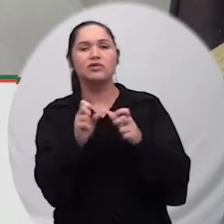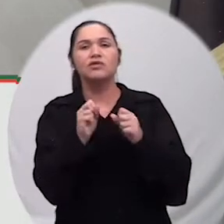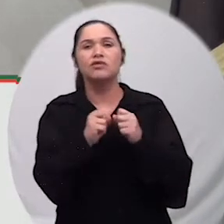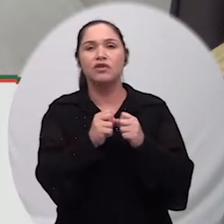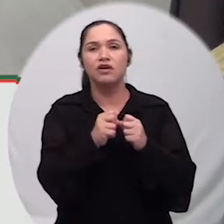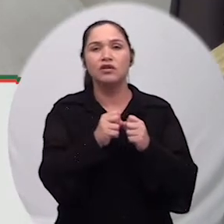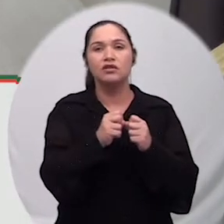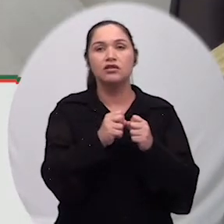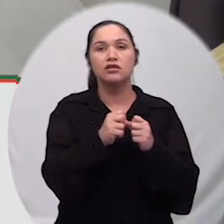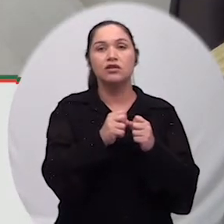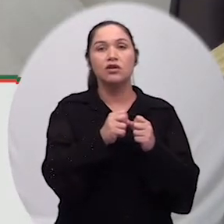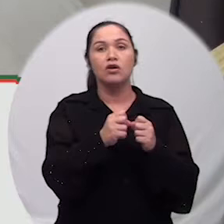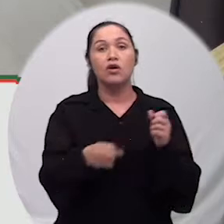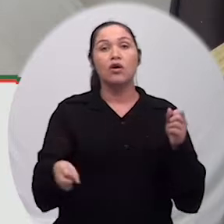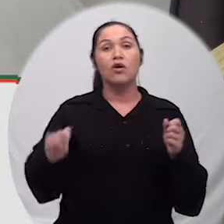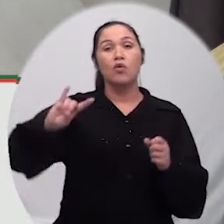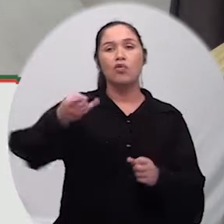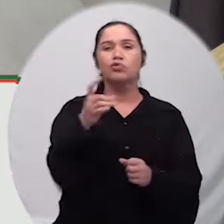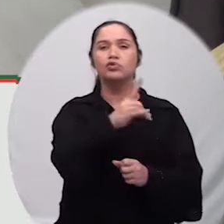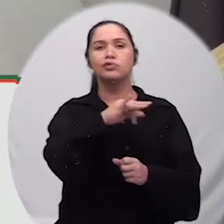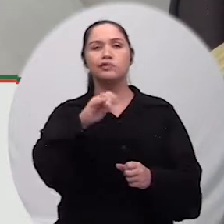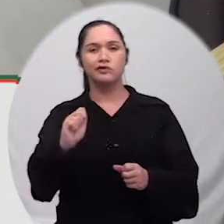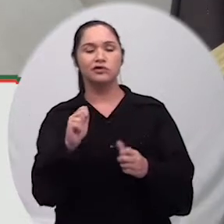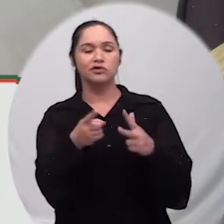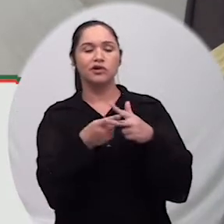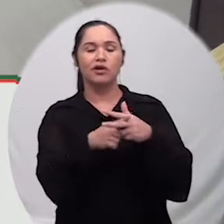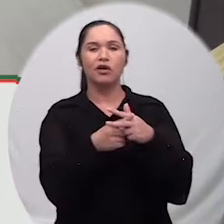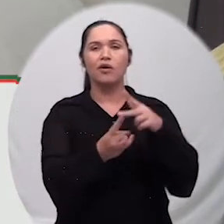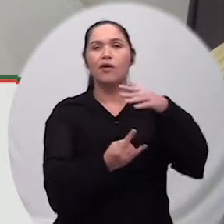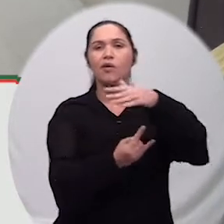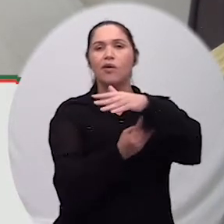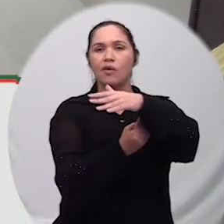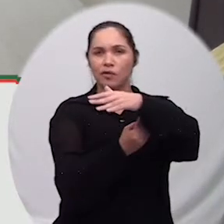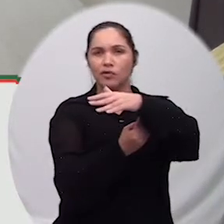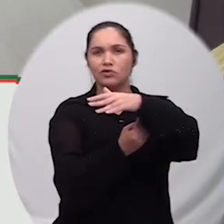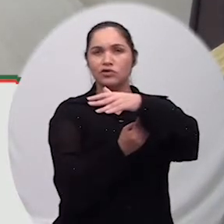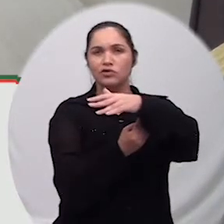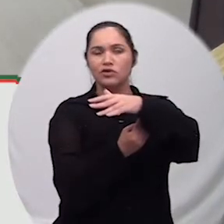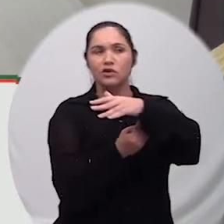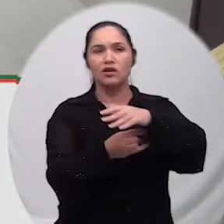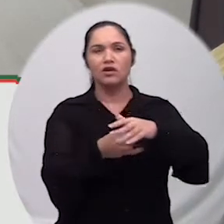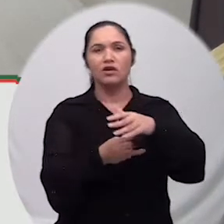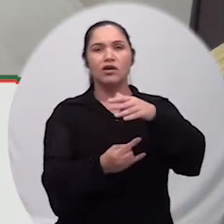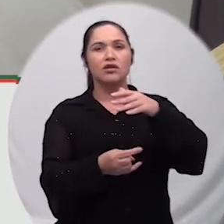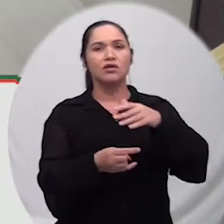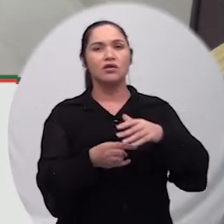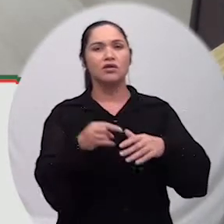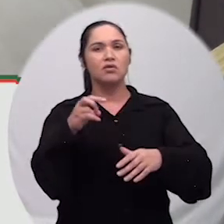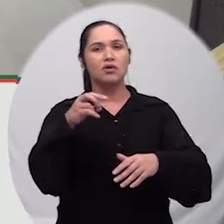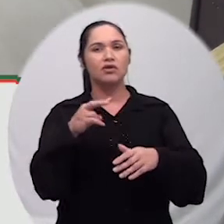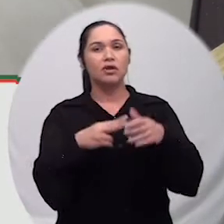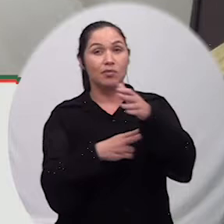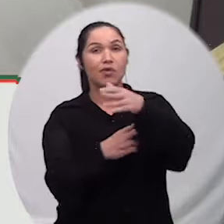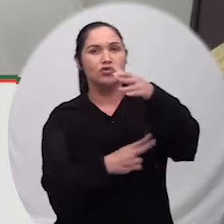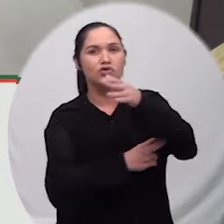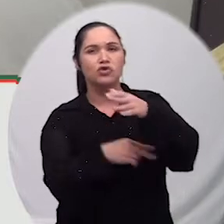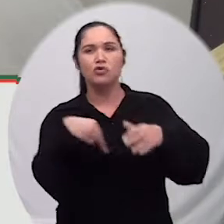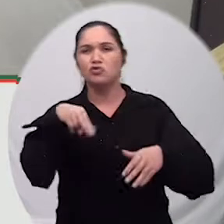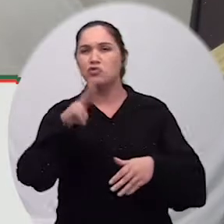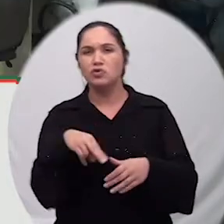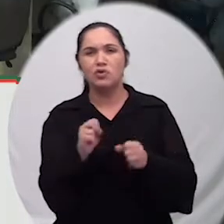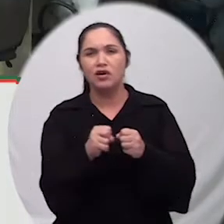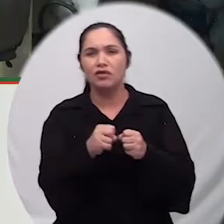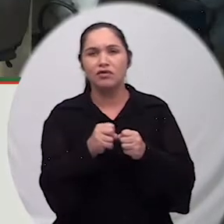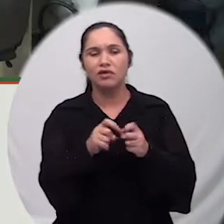da última manutenção geral nas pontes? Se não foi realizada, existe previsão de quando será? Requerimento está em